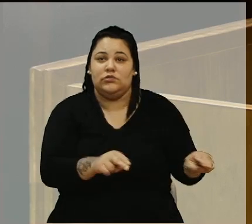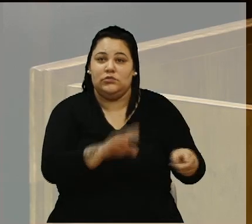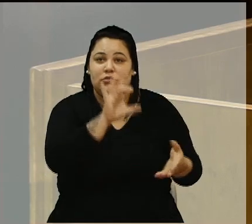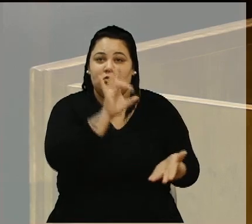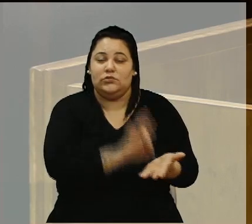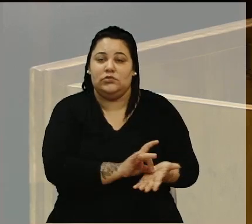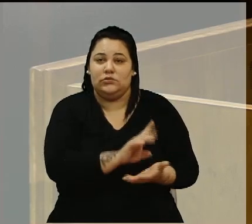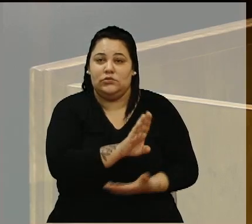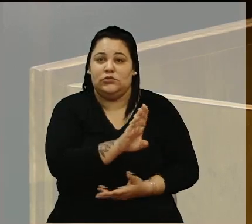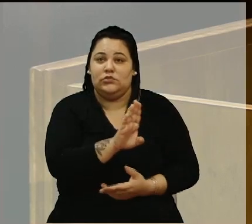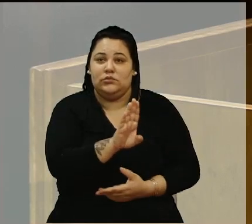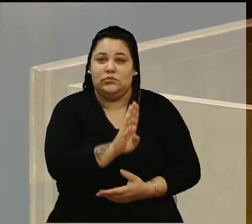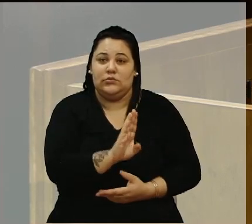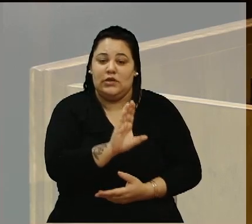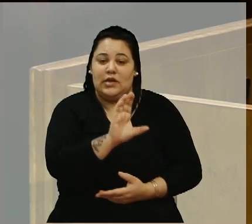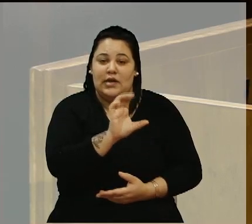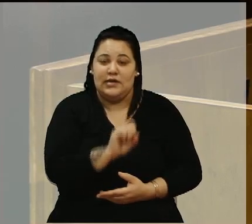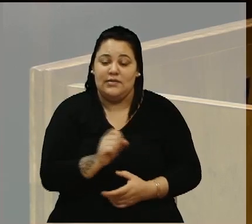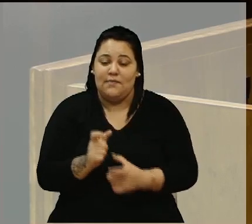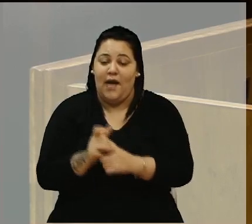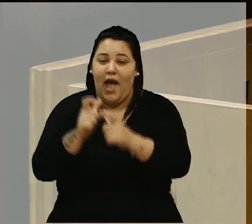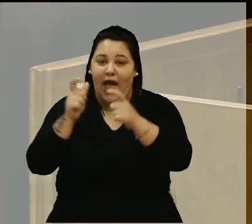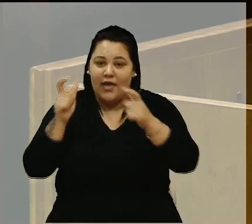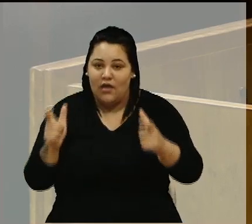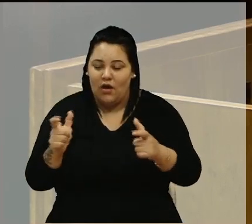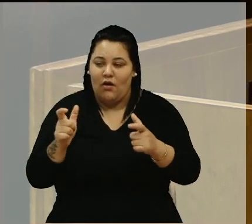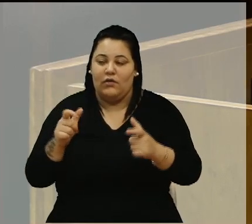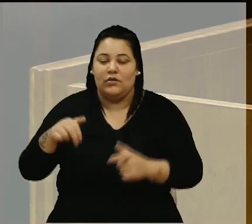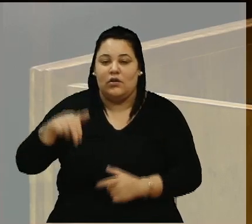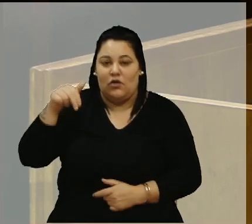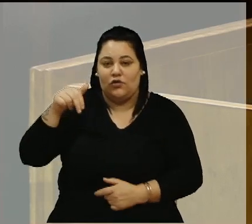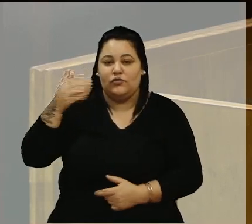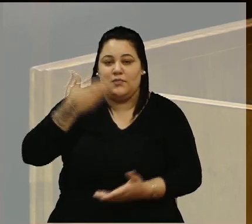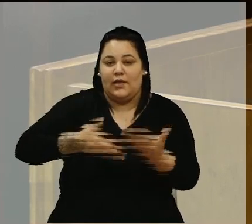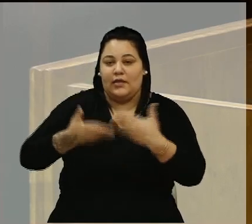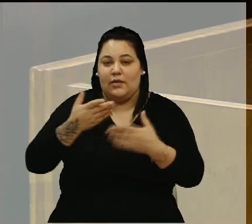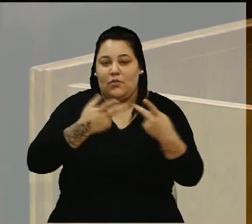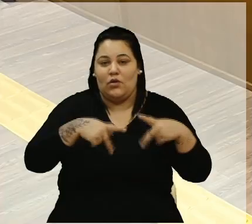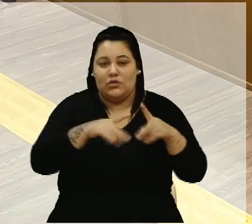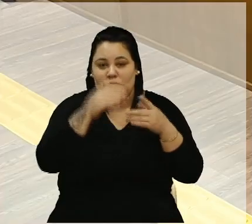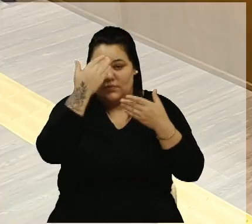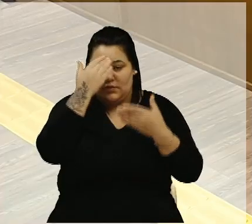Oásis maior, mais ampla, para atender toda aquela população. Obrigado, senhor presidente.